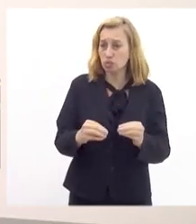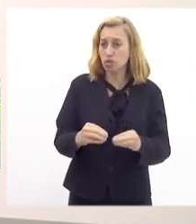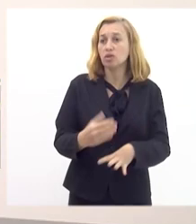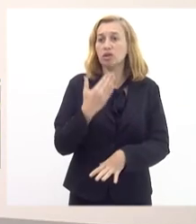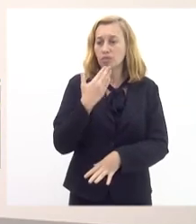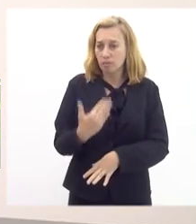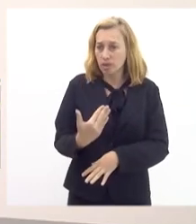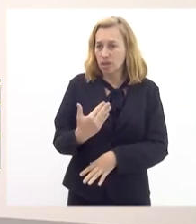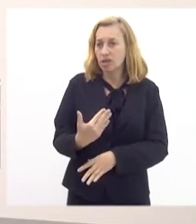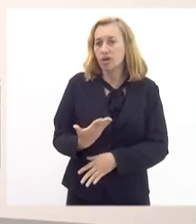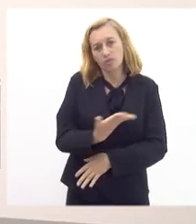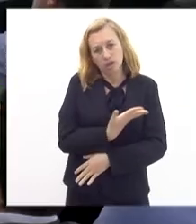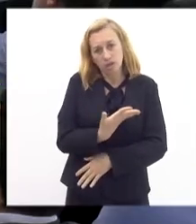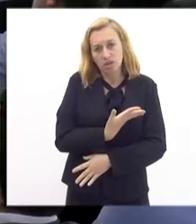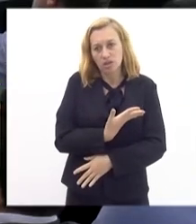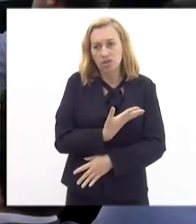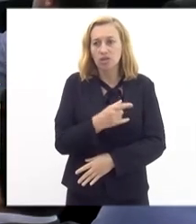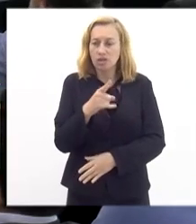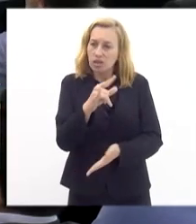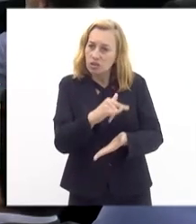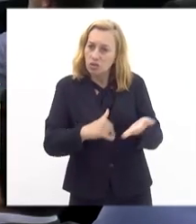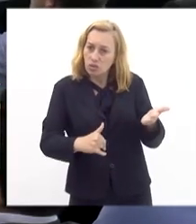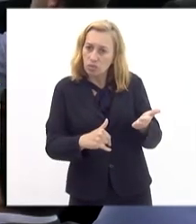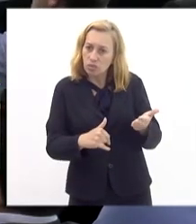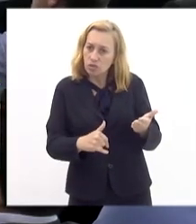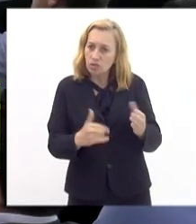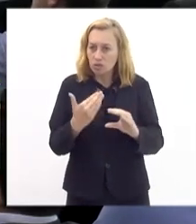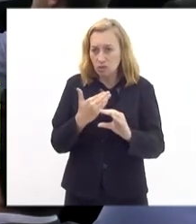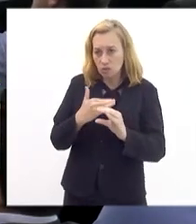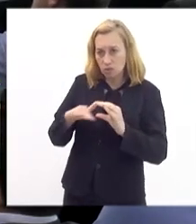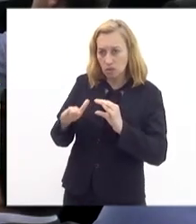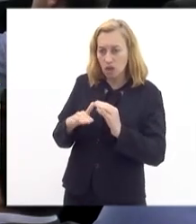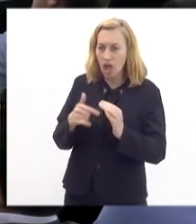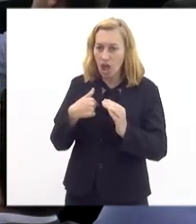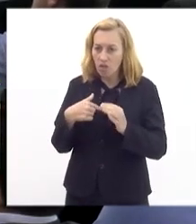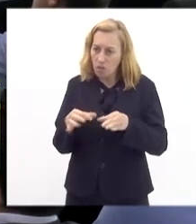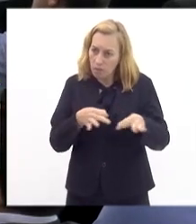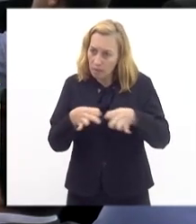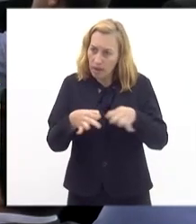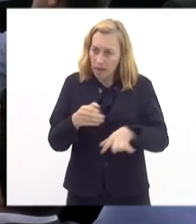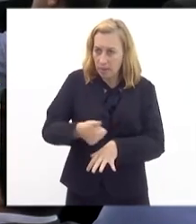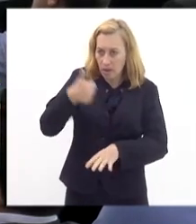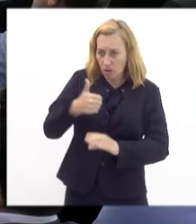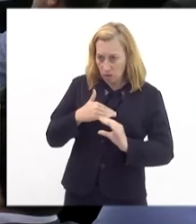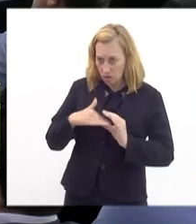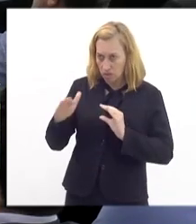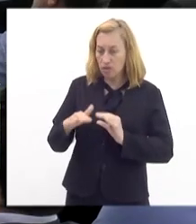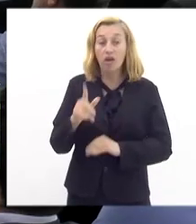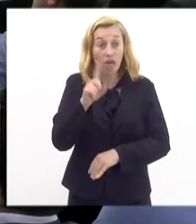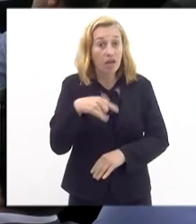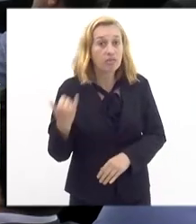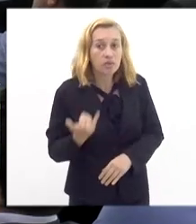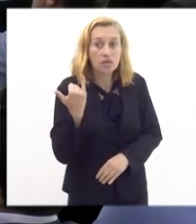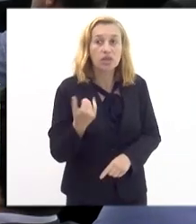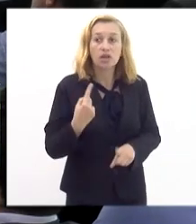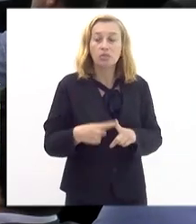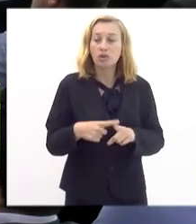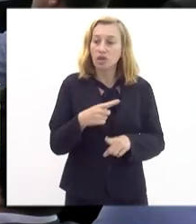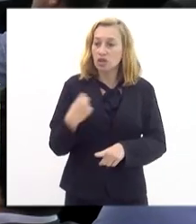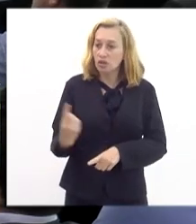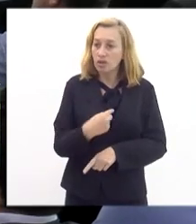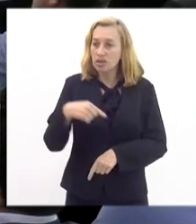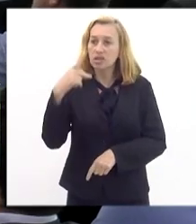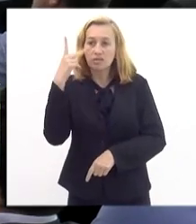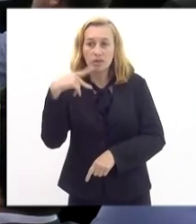pedir ao amigo que essa documentação eu vou continuar melhor eu vou sistematizar envio para vocês é importante porque nós aqui